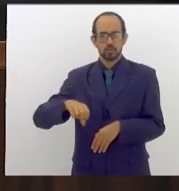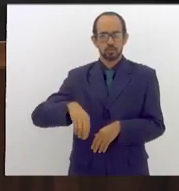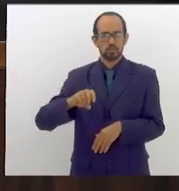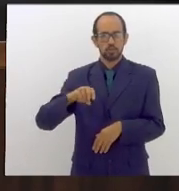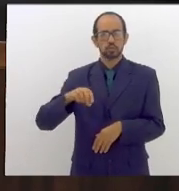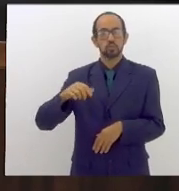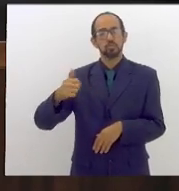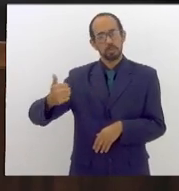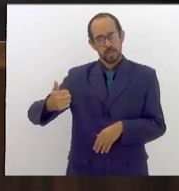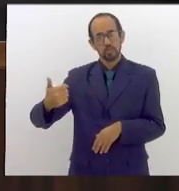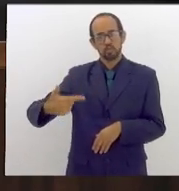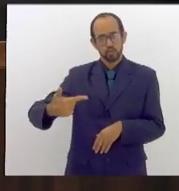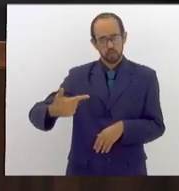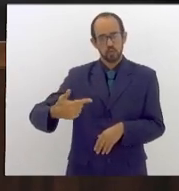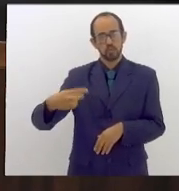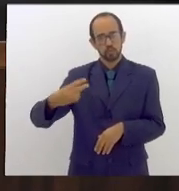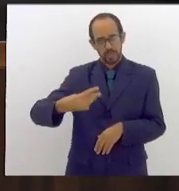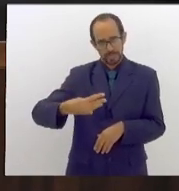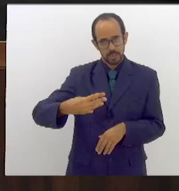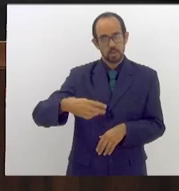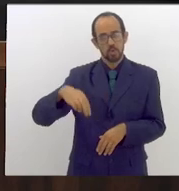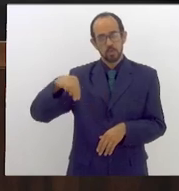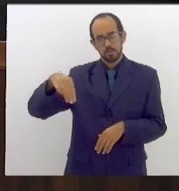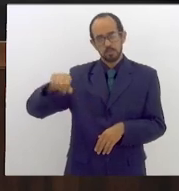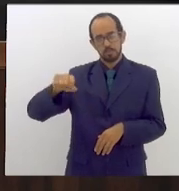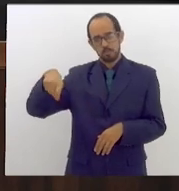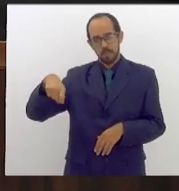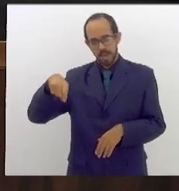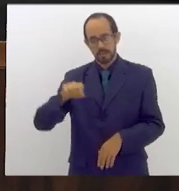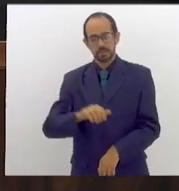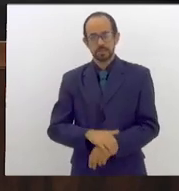Vinícius Max Lemos